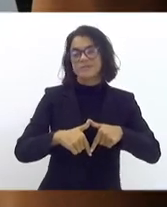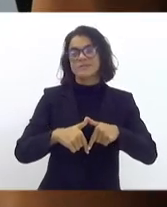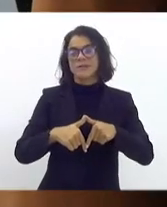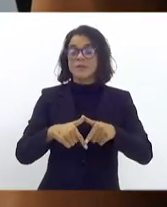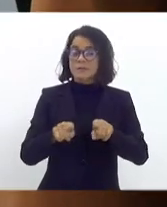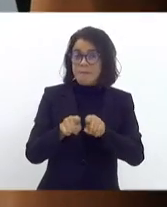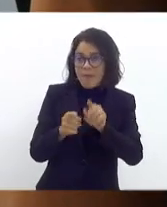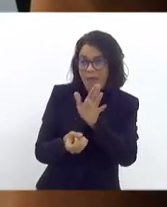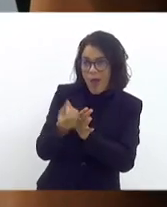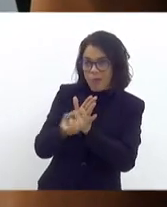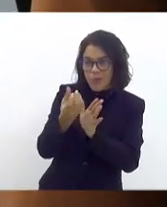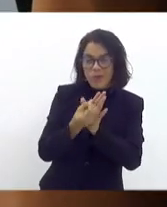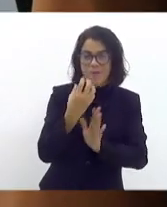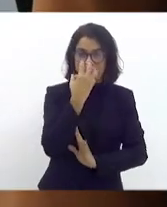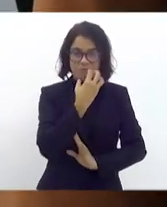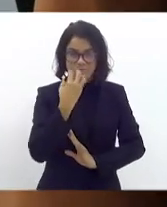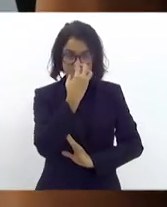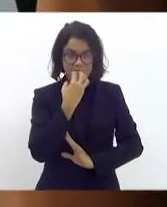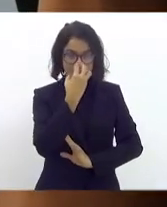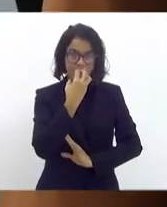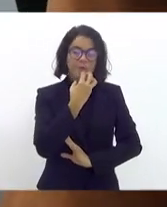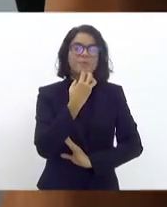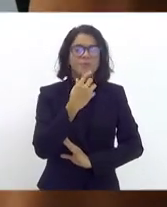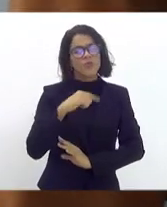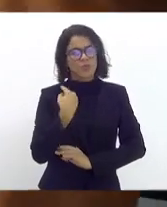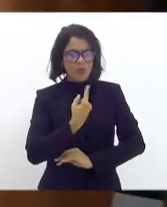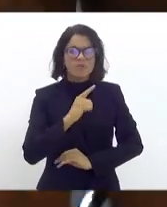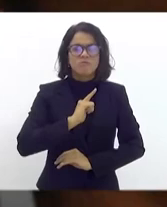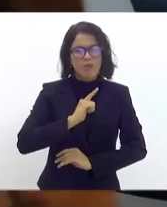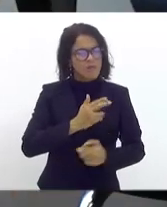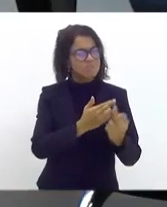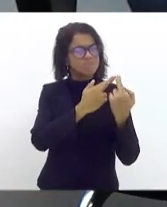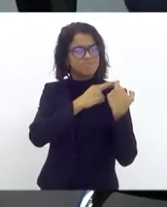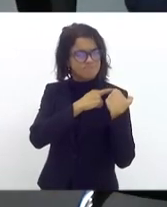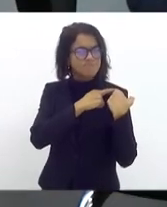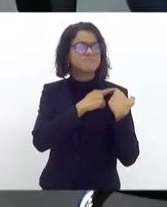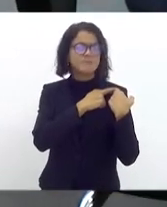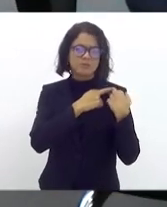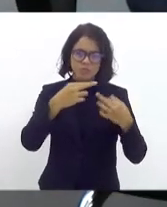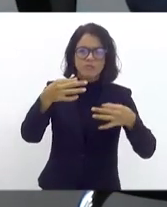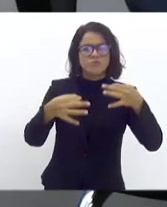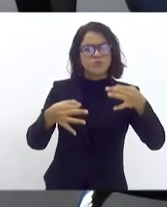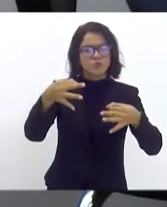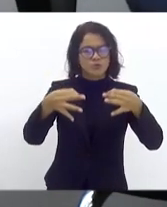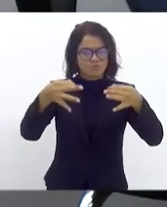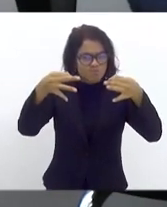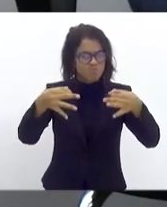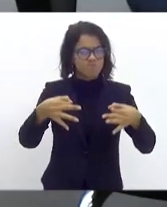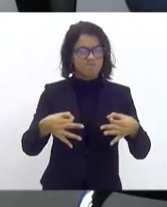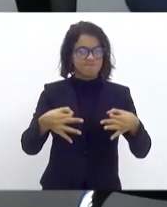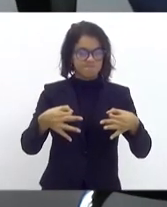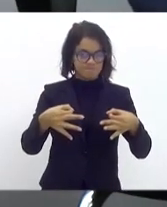e autoria musical. Nós temos a responsabilidade de fazer essa justiça, visto